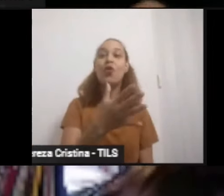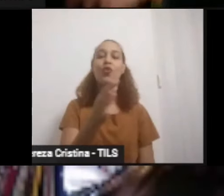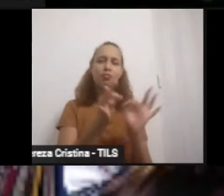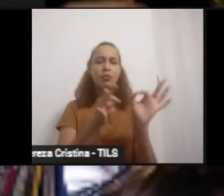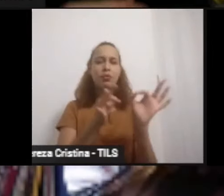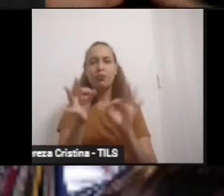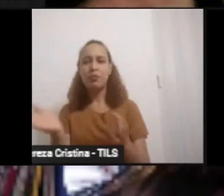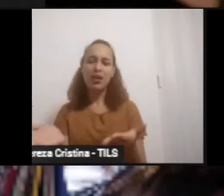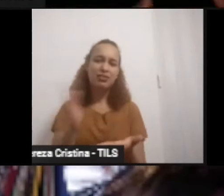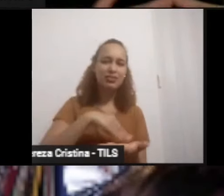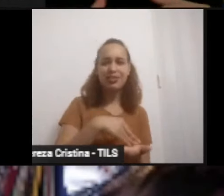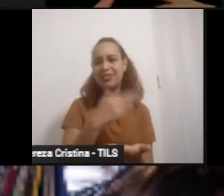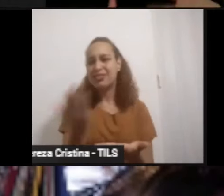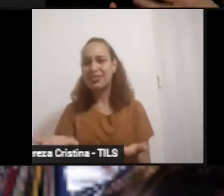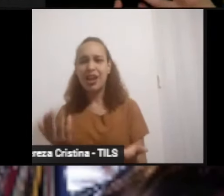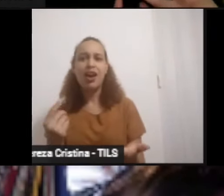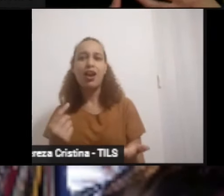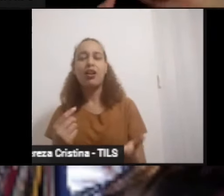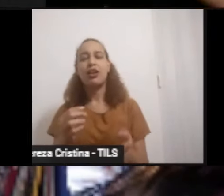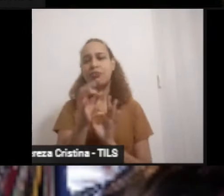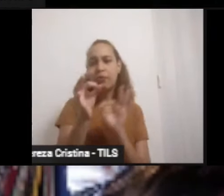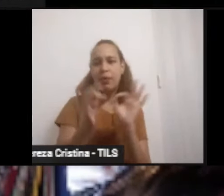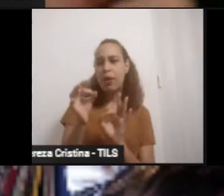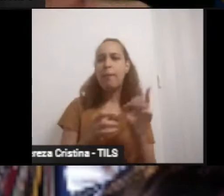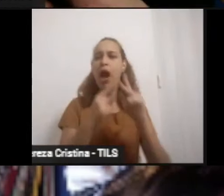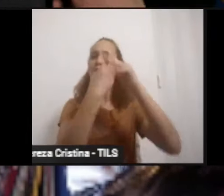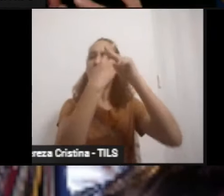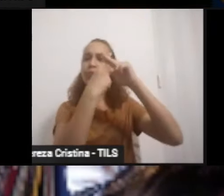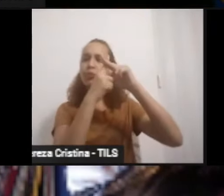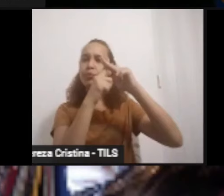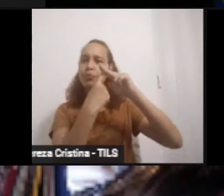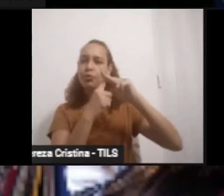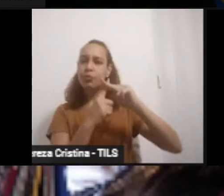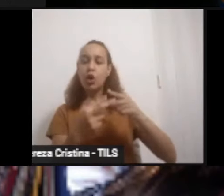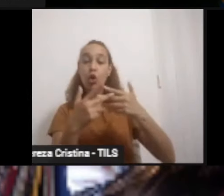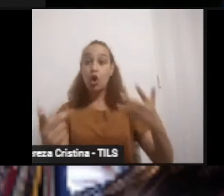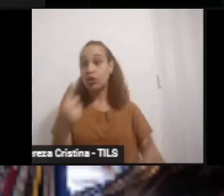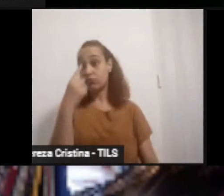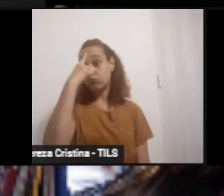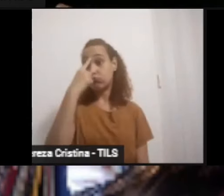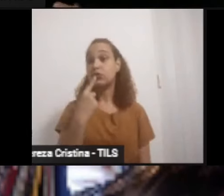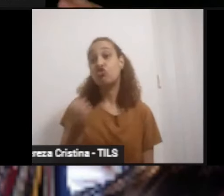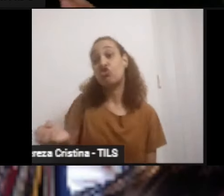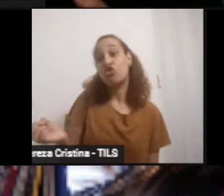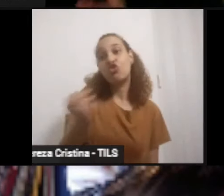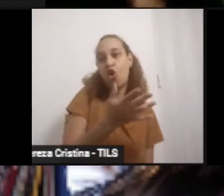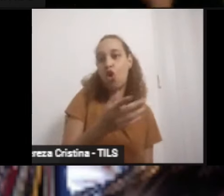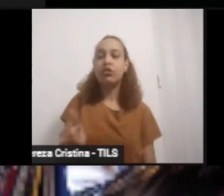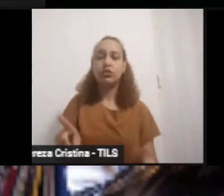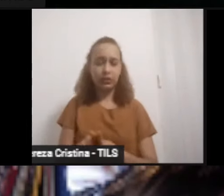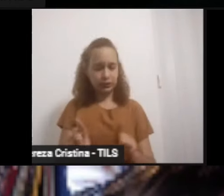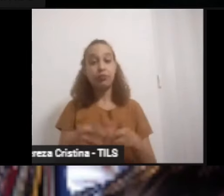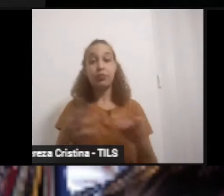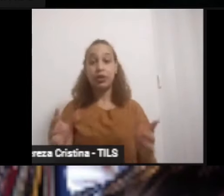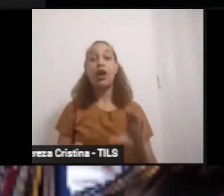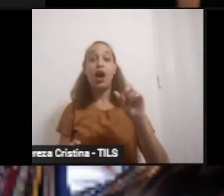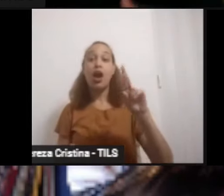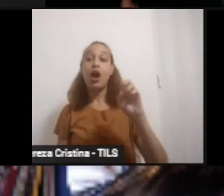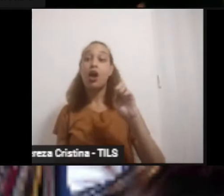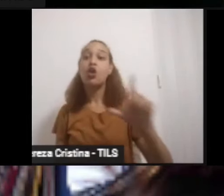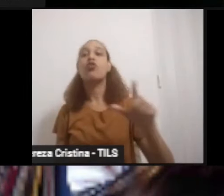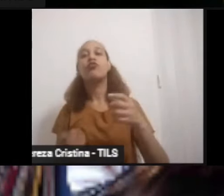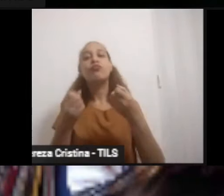e pedir para mexer nas ilustrações também algumas, e criamos novas ilustrações também, porque uma coisa que a Carol falou foi, é um processo muito